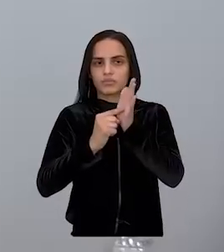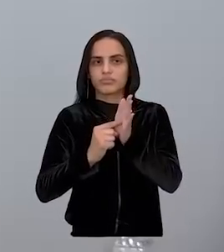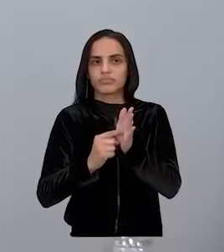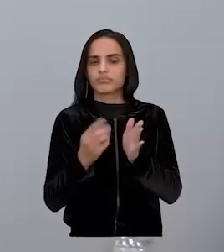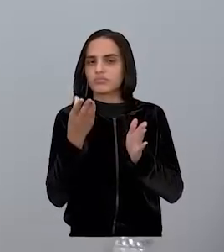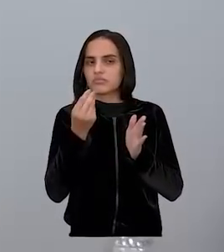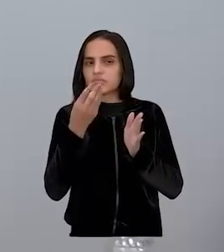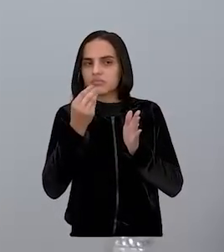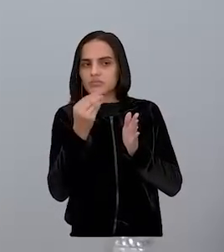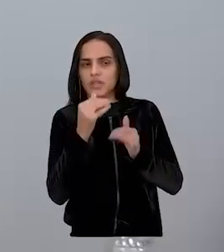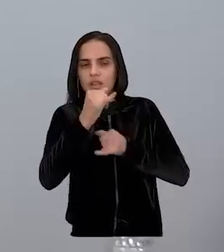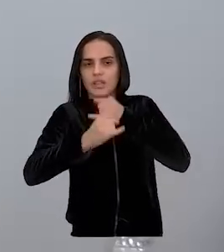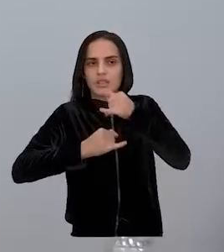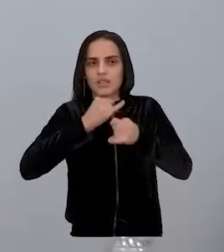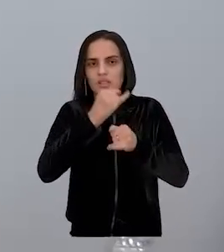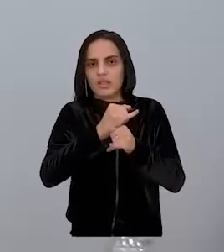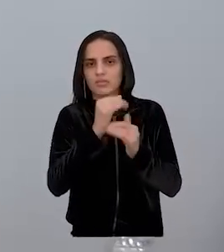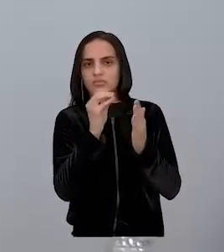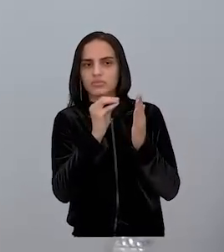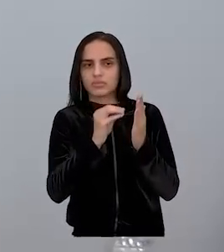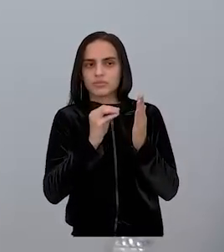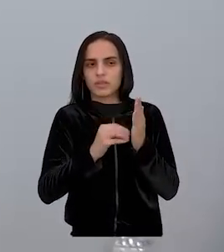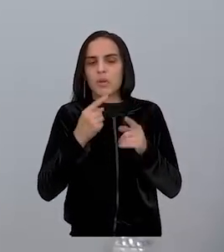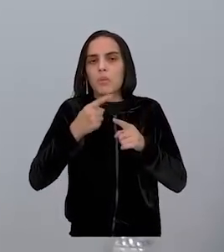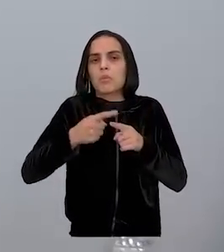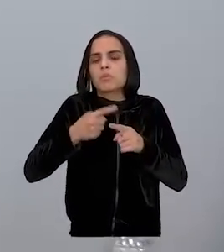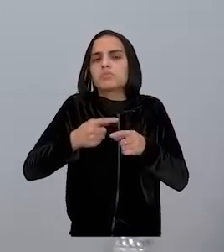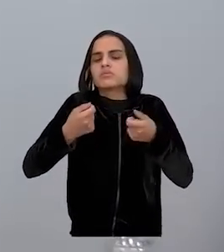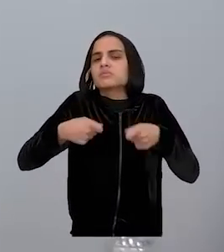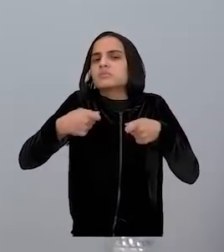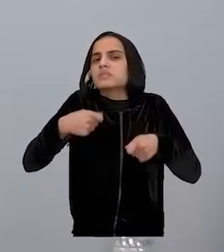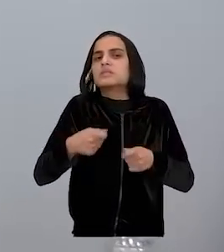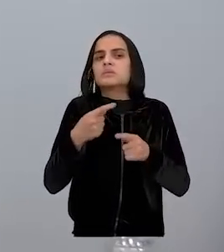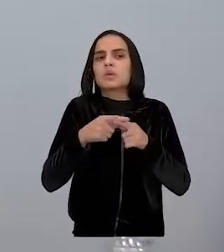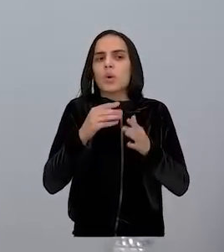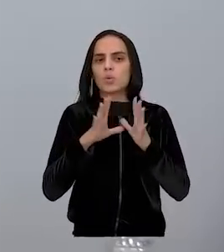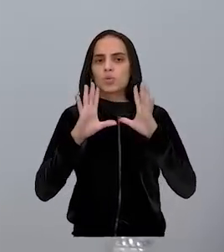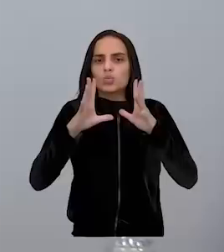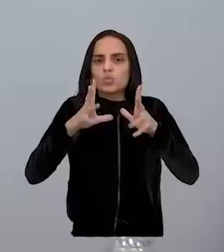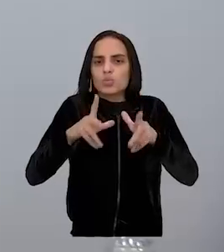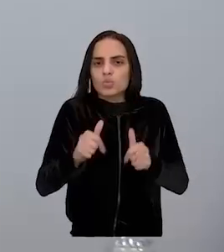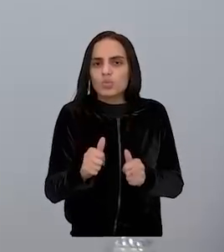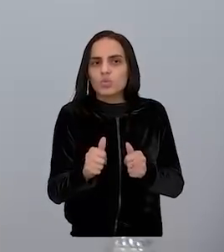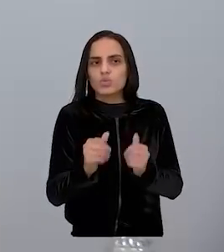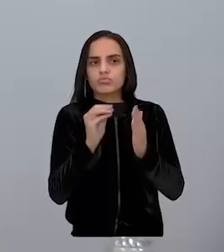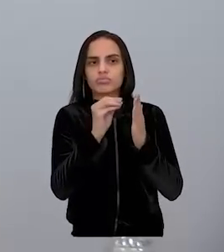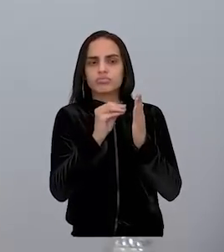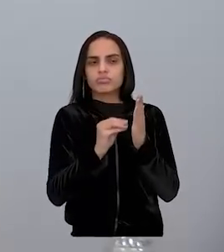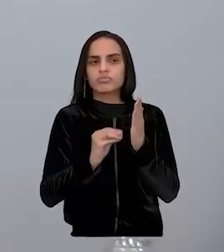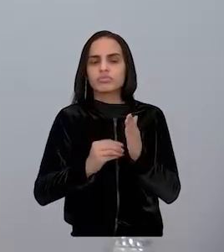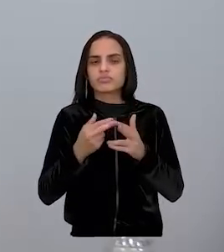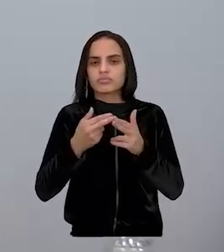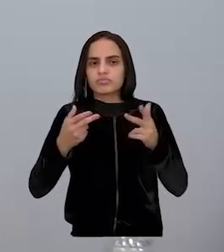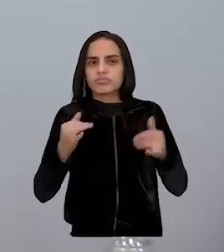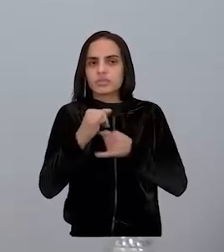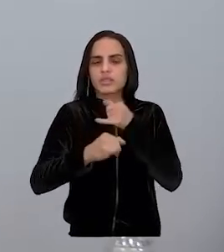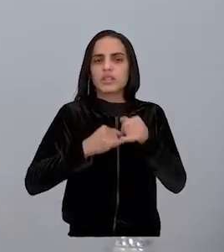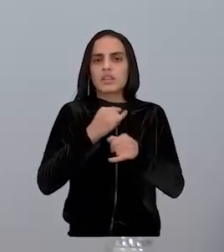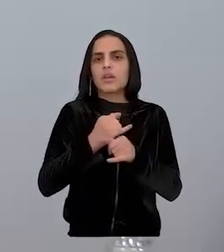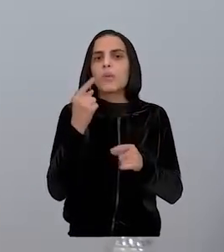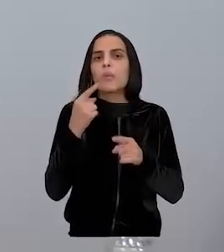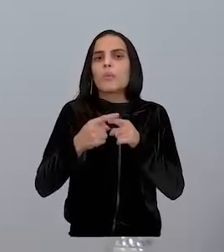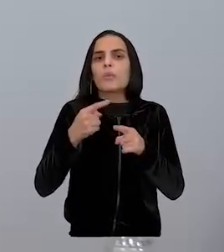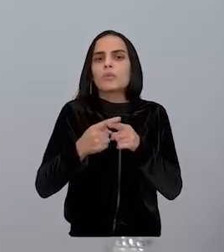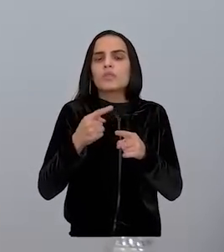né? O porquê dessa necessidade de postar tudo, tudo. E uma coisa que eu tenho observado muito, que